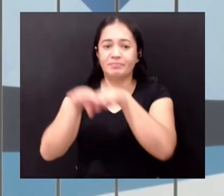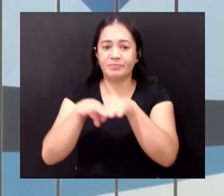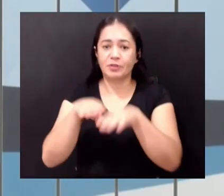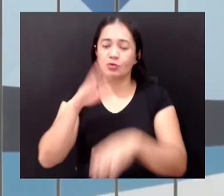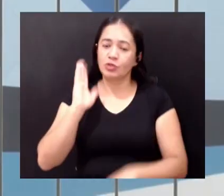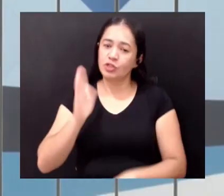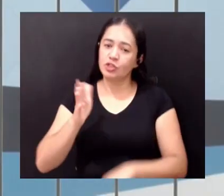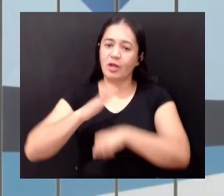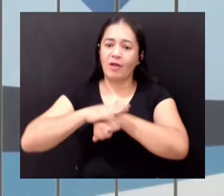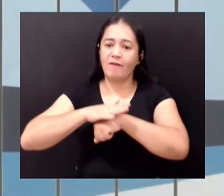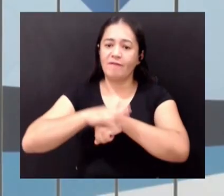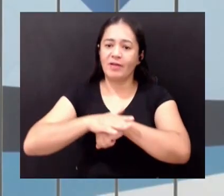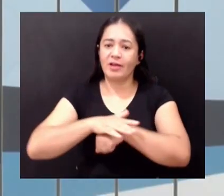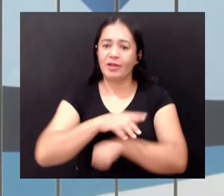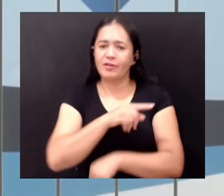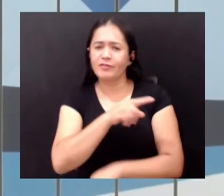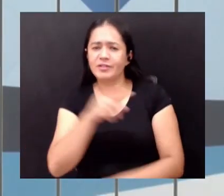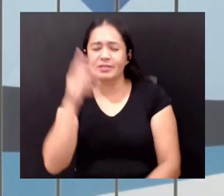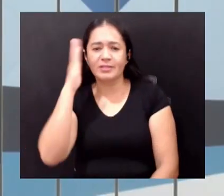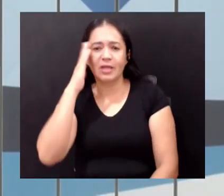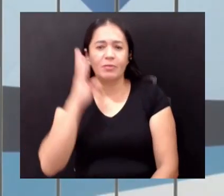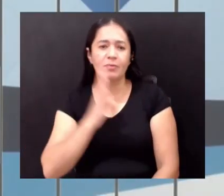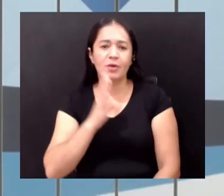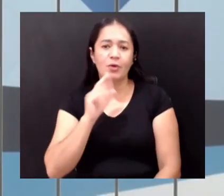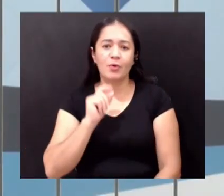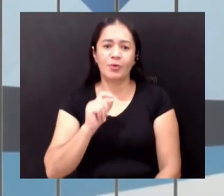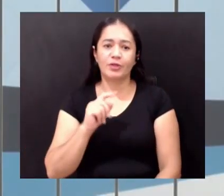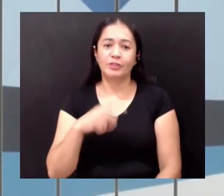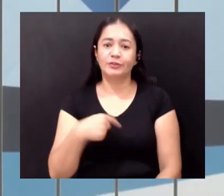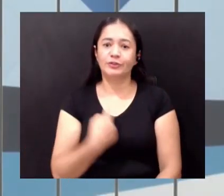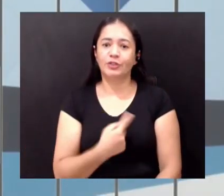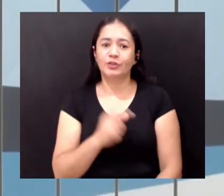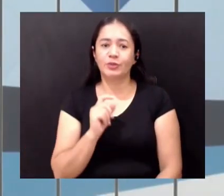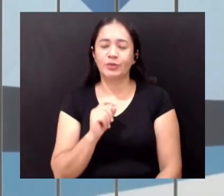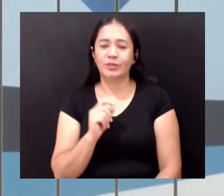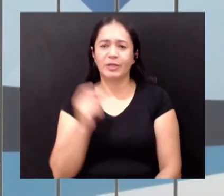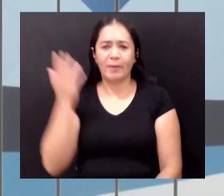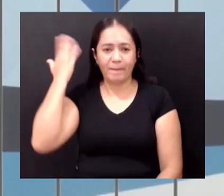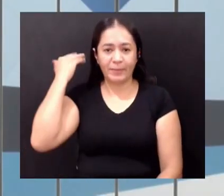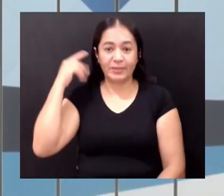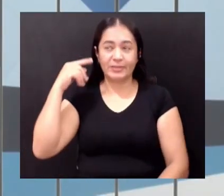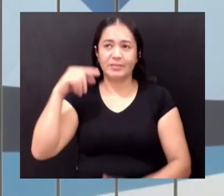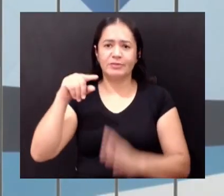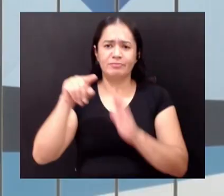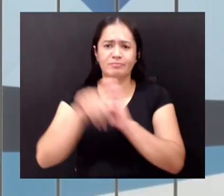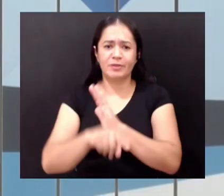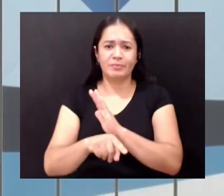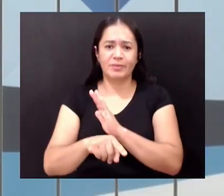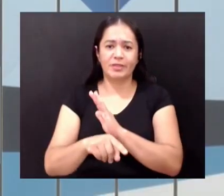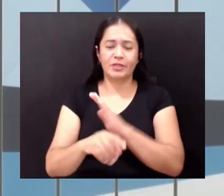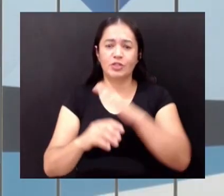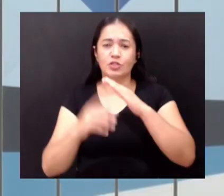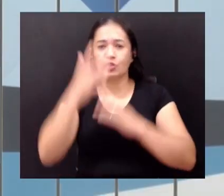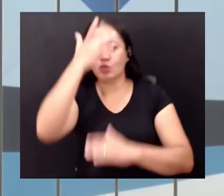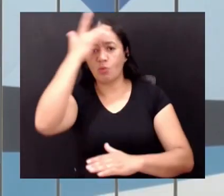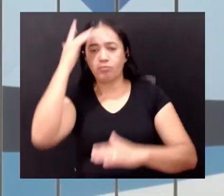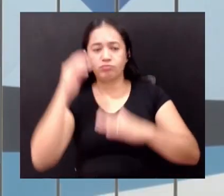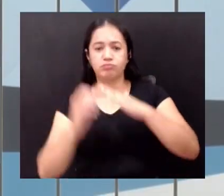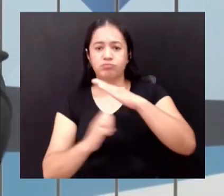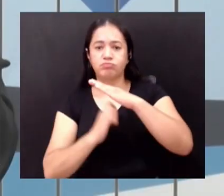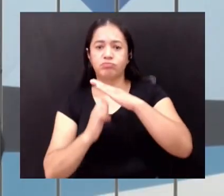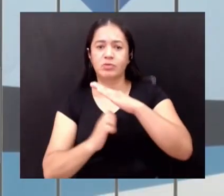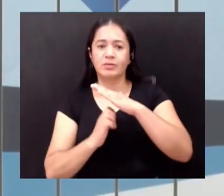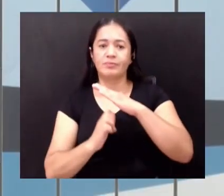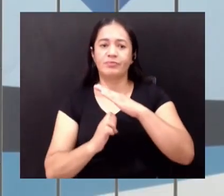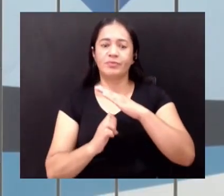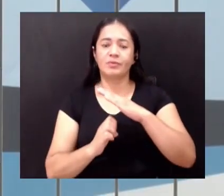coisa legal também, que nós recebemos há um tempo atrás uma pergunta, né, de um empresário nessas nossas consultorias, questionando, tá, vocês